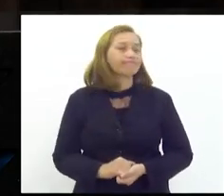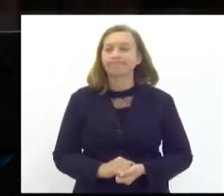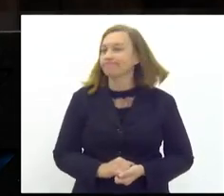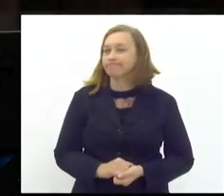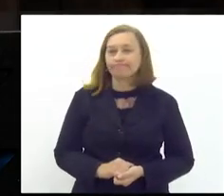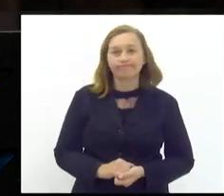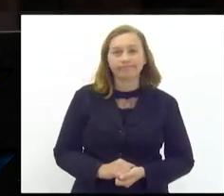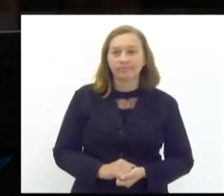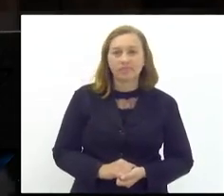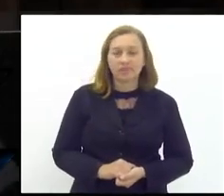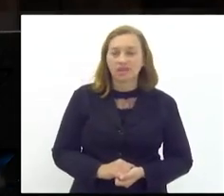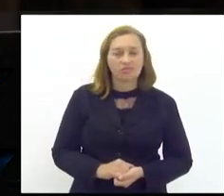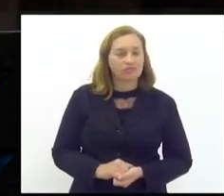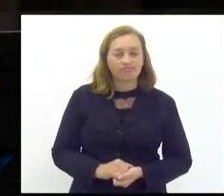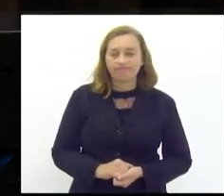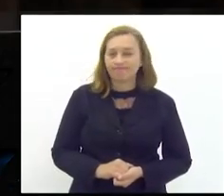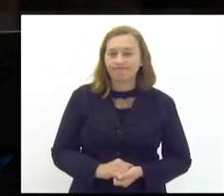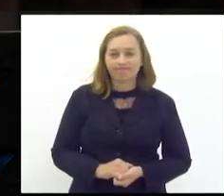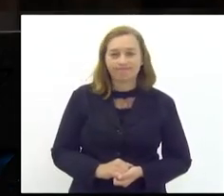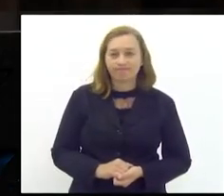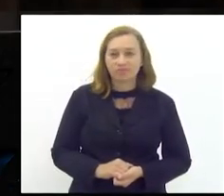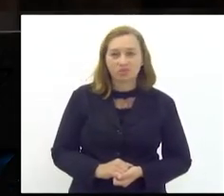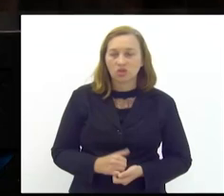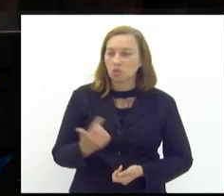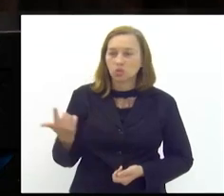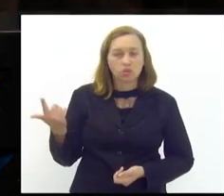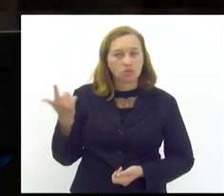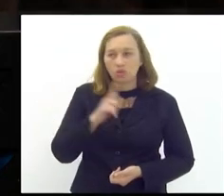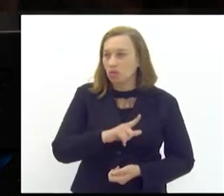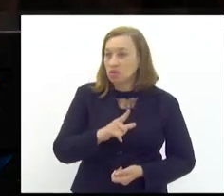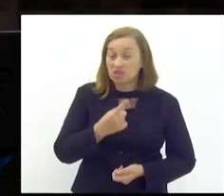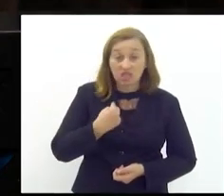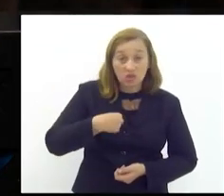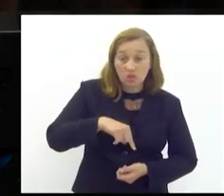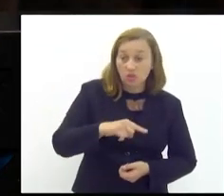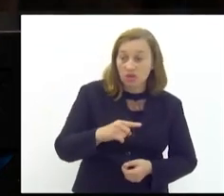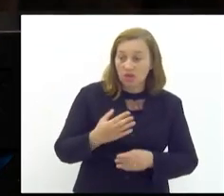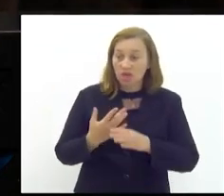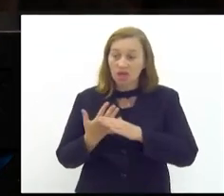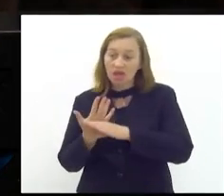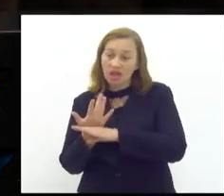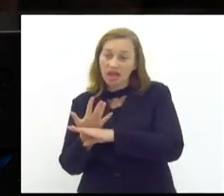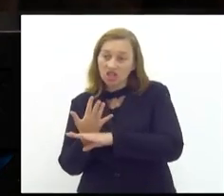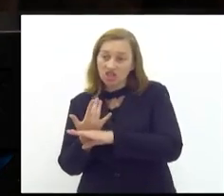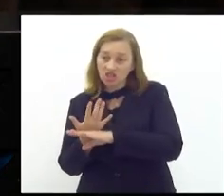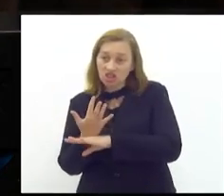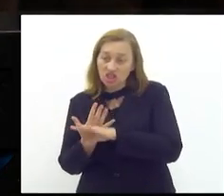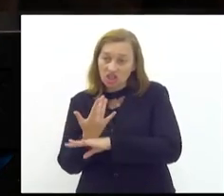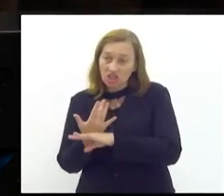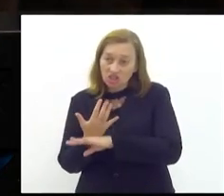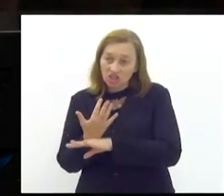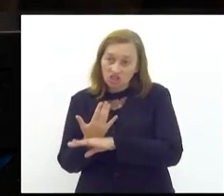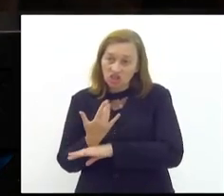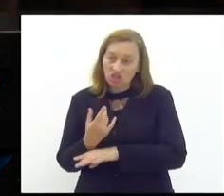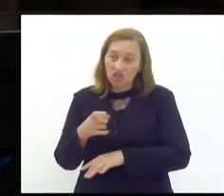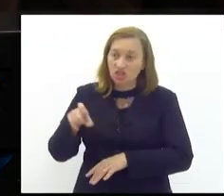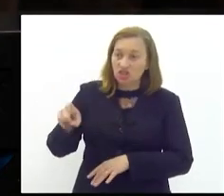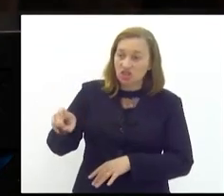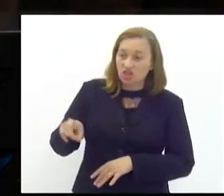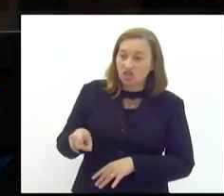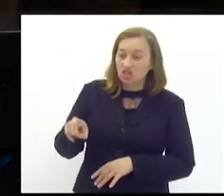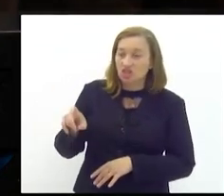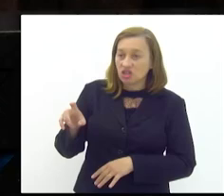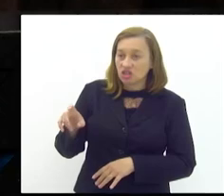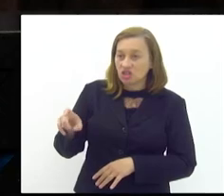a 040 cortando Caxias cortando nossa querida Xerém terra do nosso